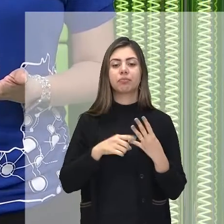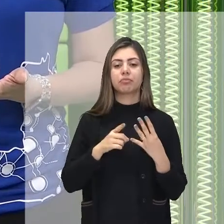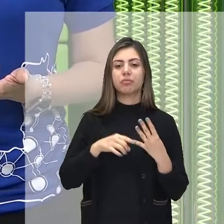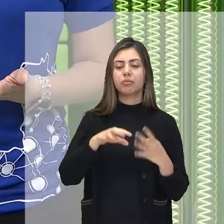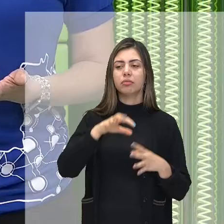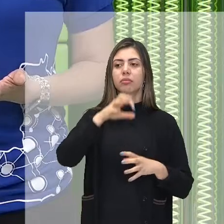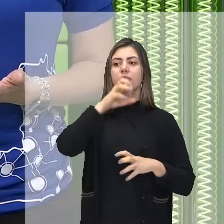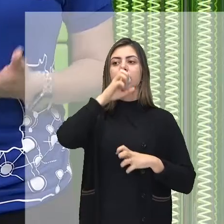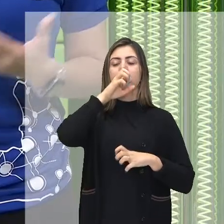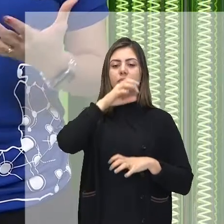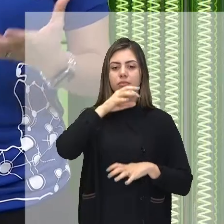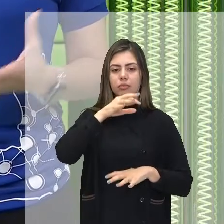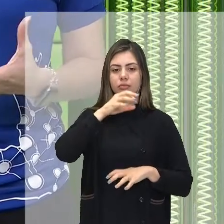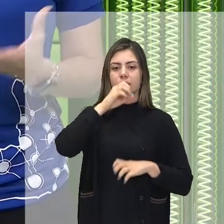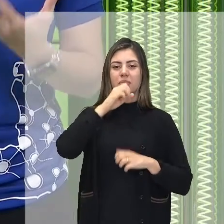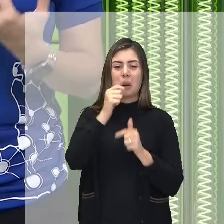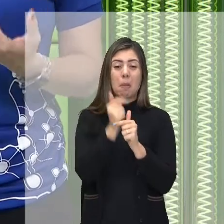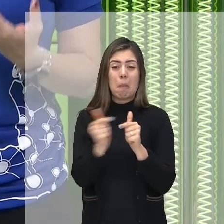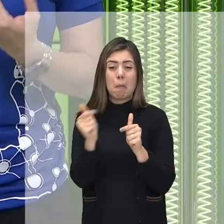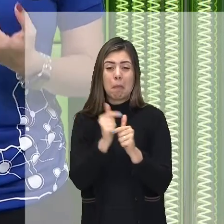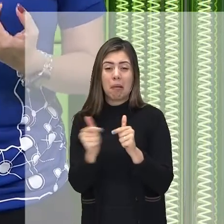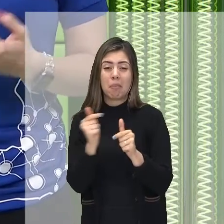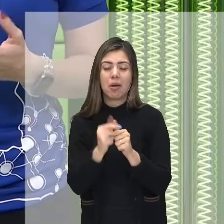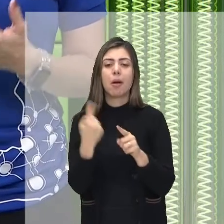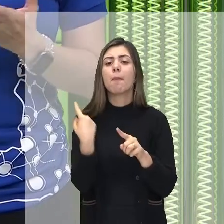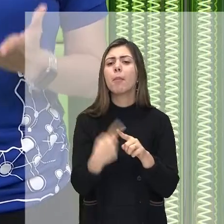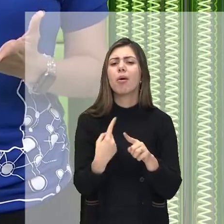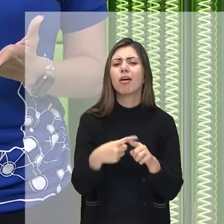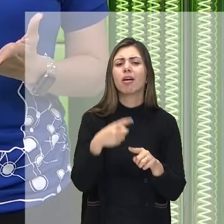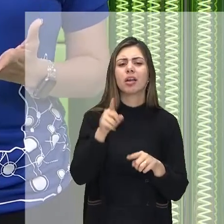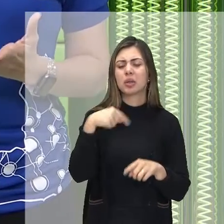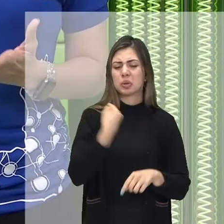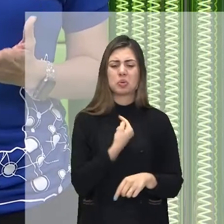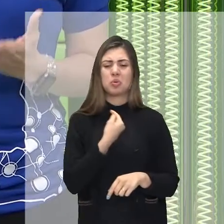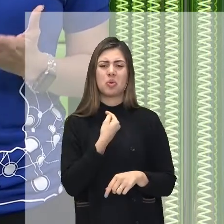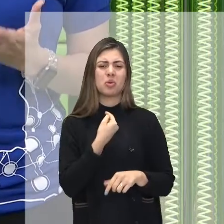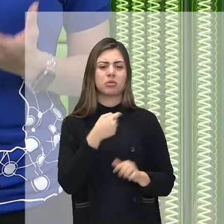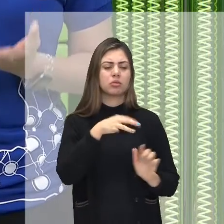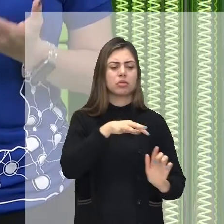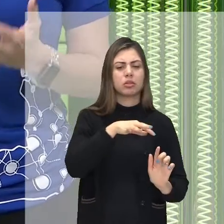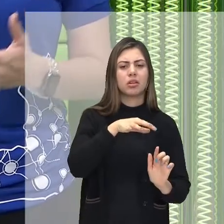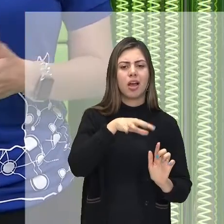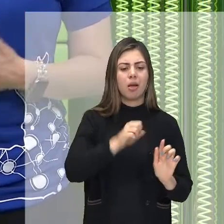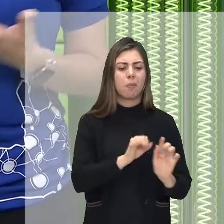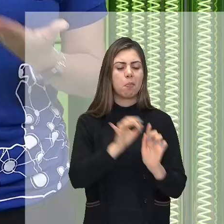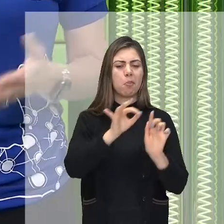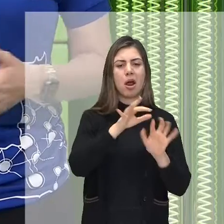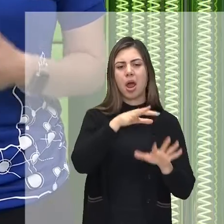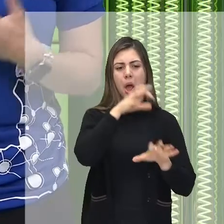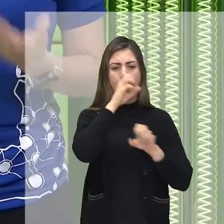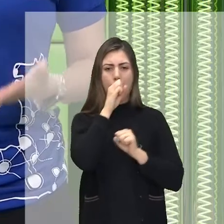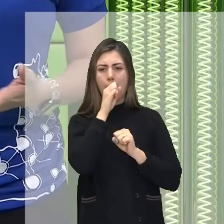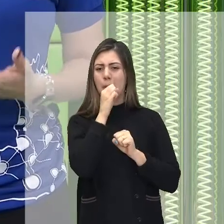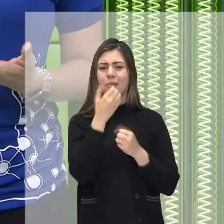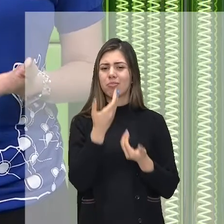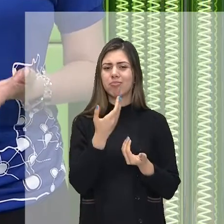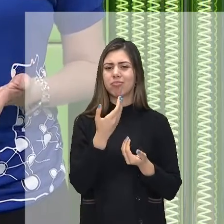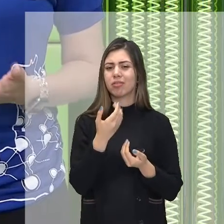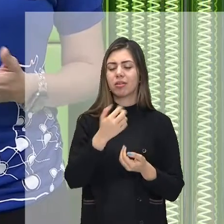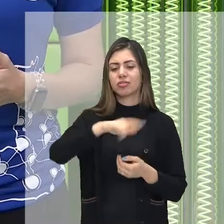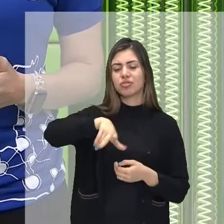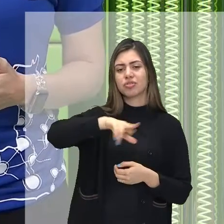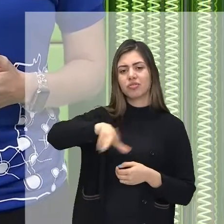dificuldade na respiração, né, porque são gases que não é o oxigênio que está entrando, então isso vai afetar a